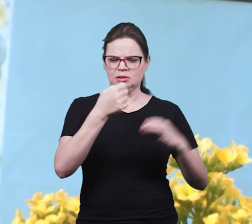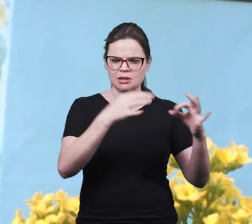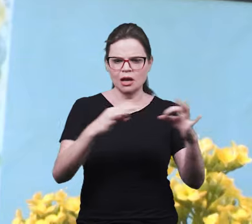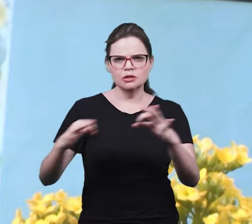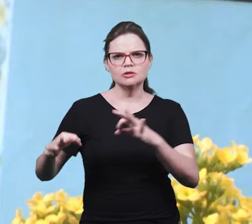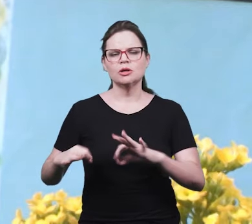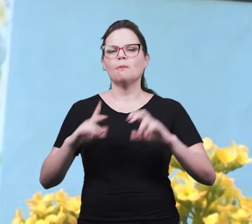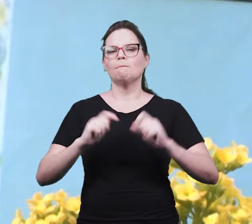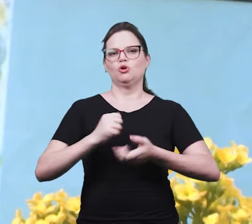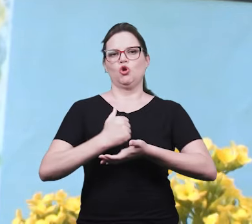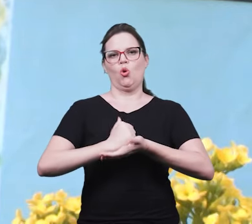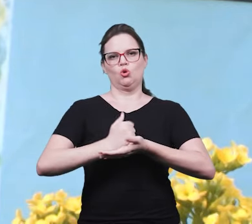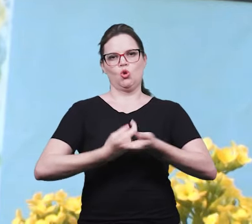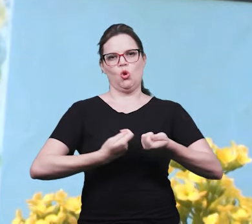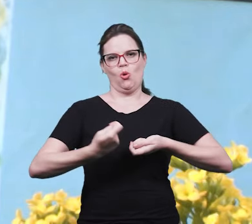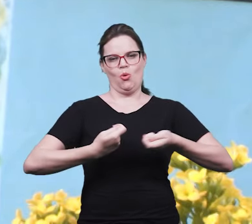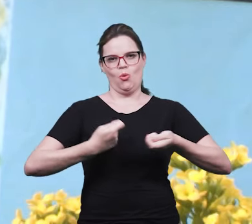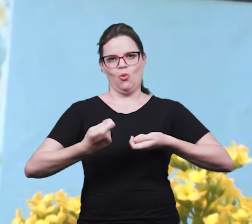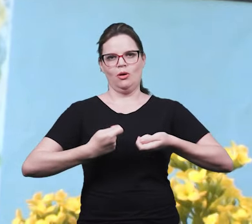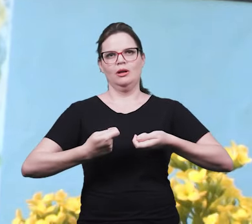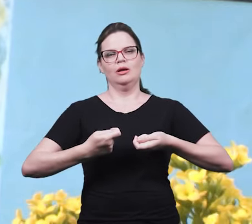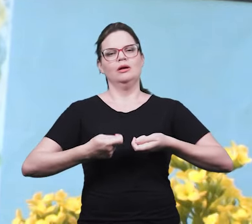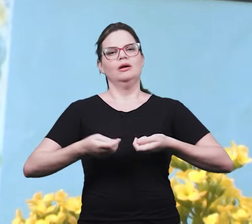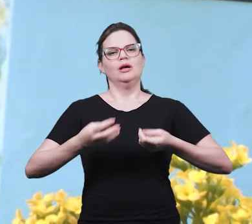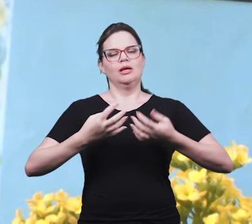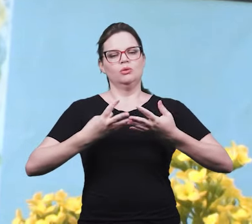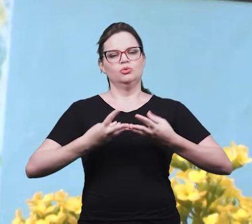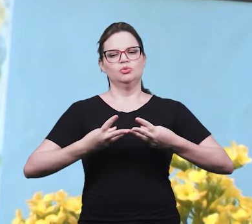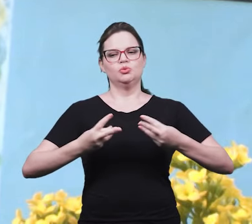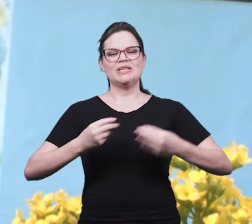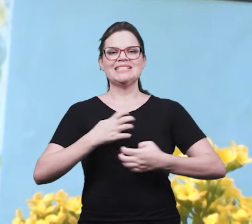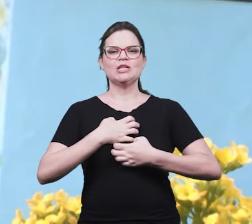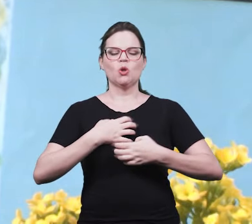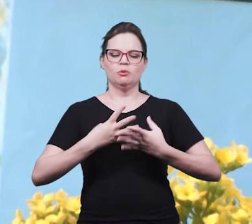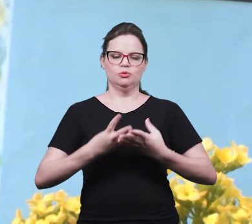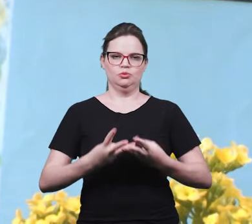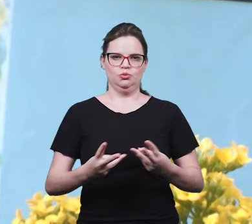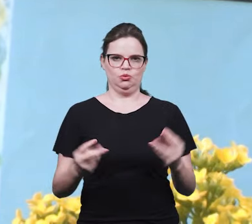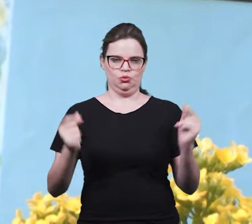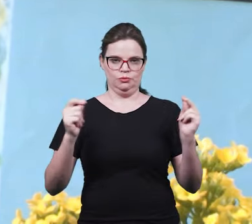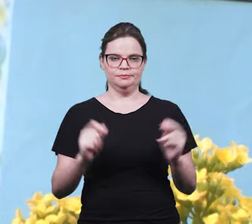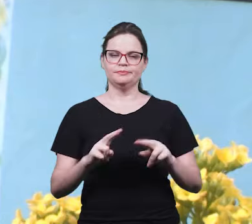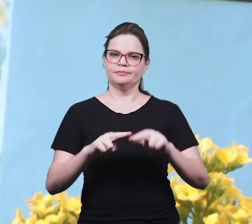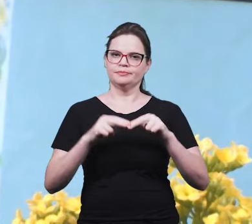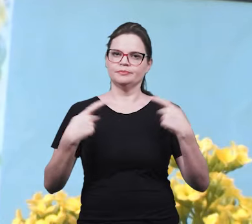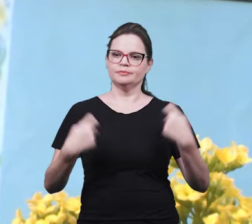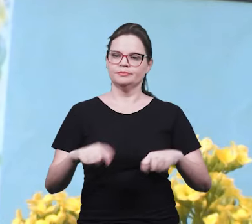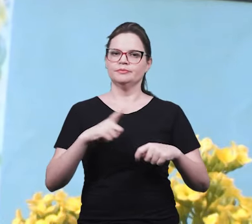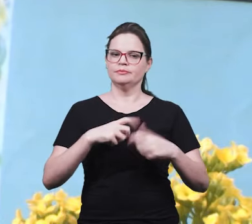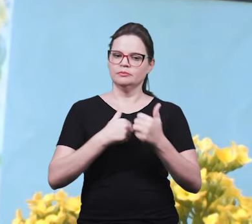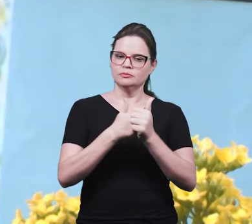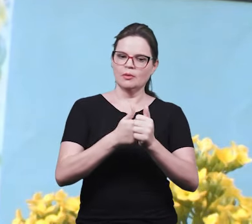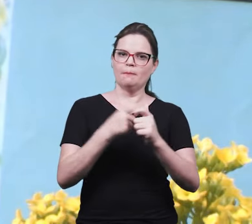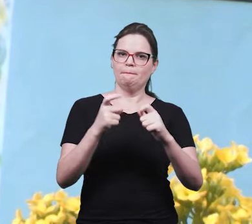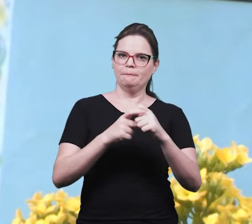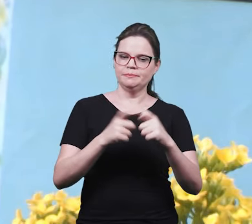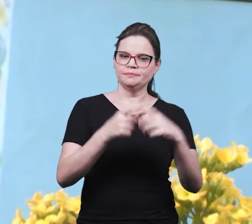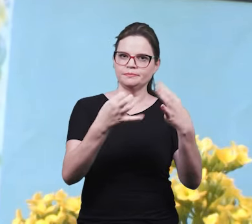pode controlar e até fazer desaparecer os sintomas da doença. Por isso, com o acompanhamento e